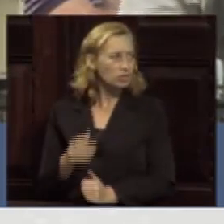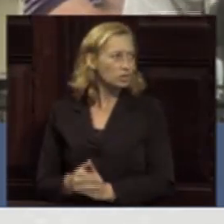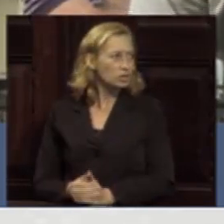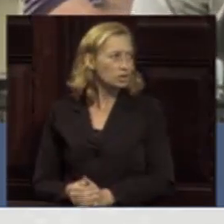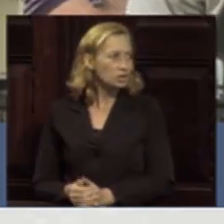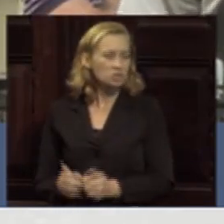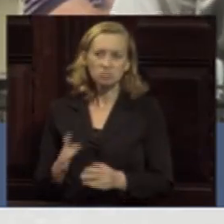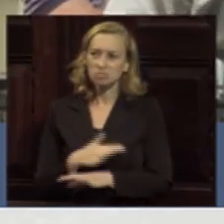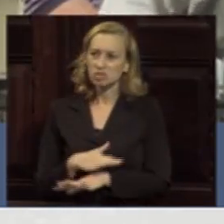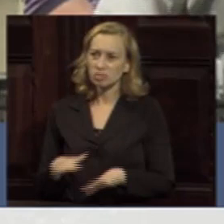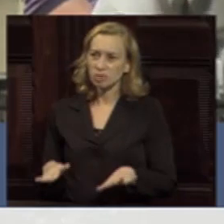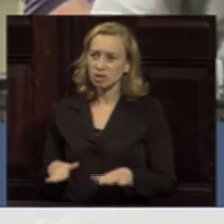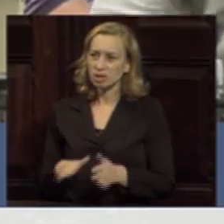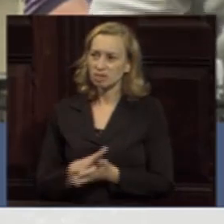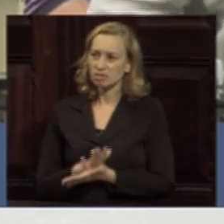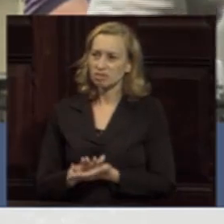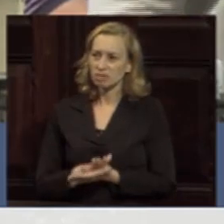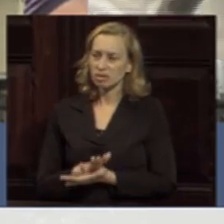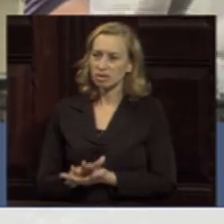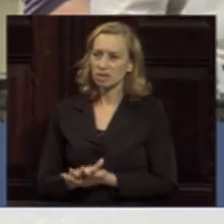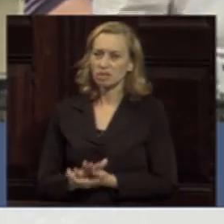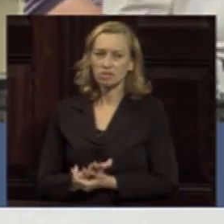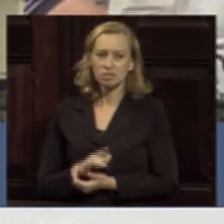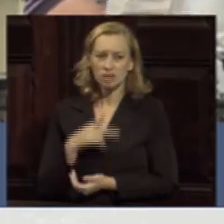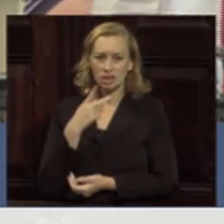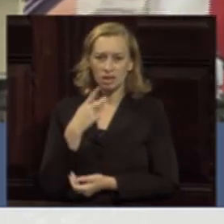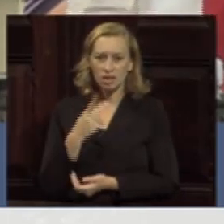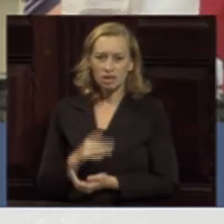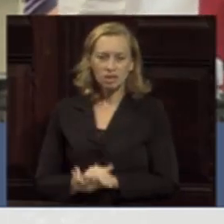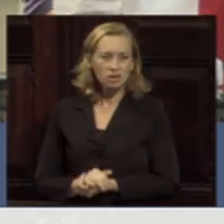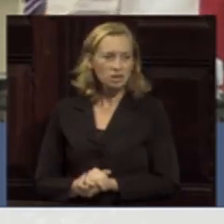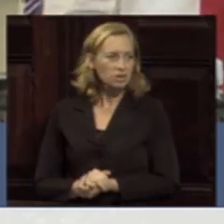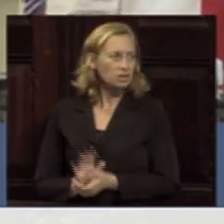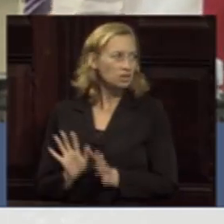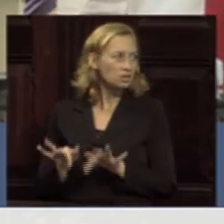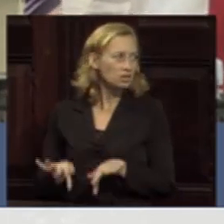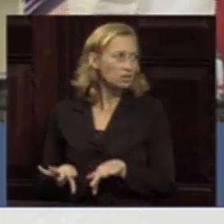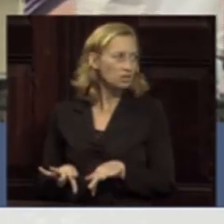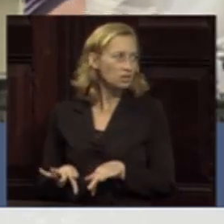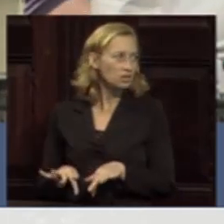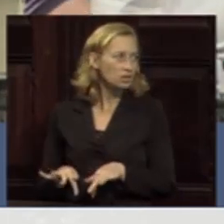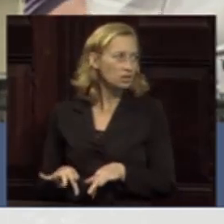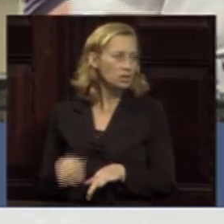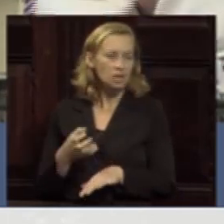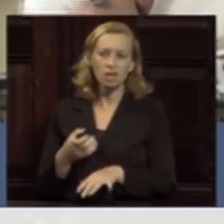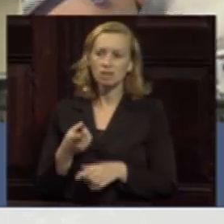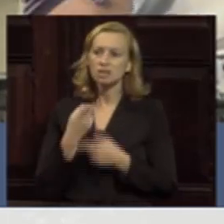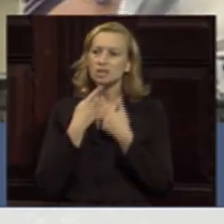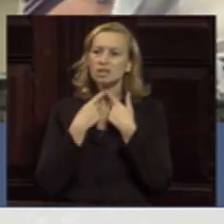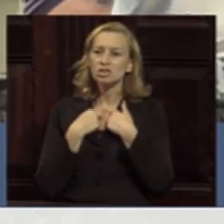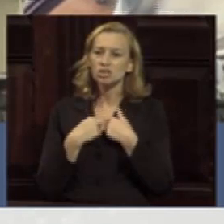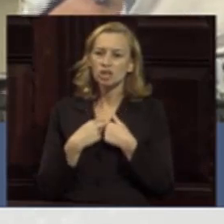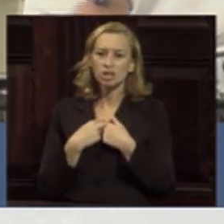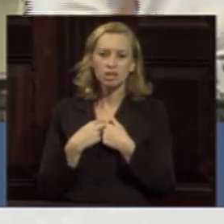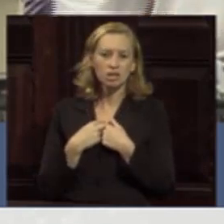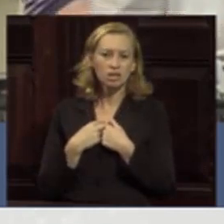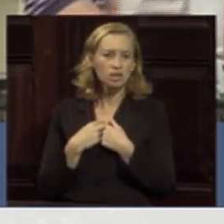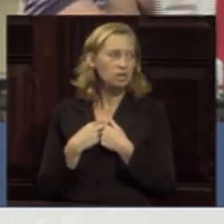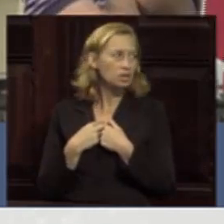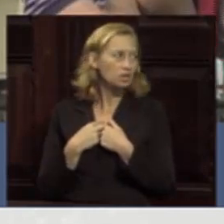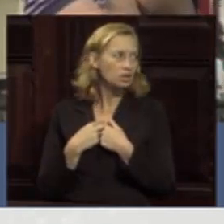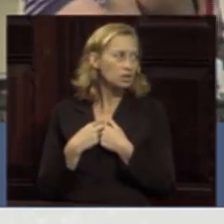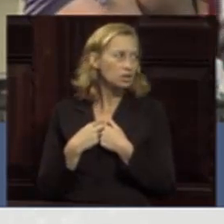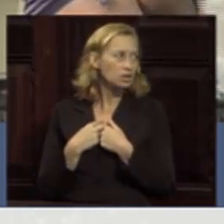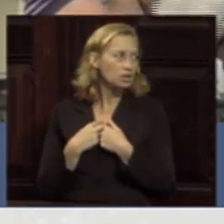Não havendo mais oradores inscritos, antes de encerrar a sessão, quero desejar um